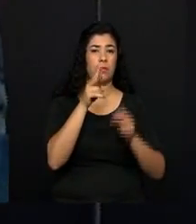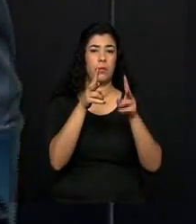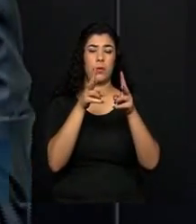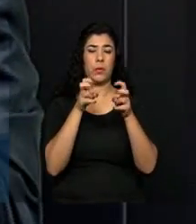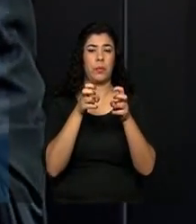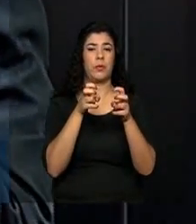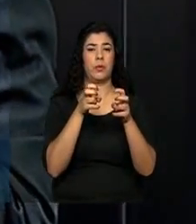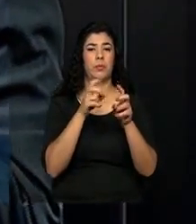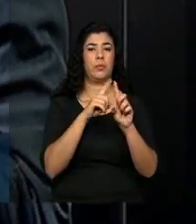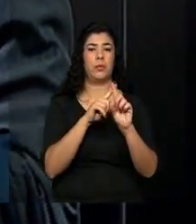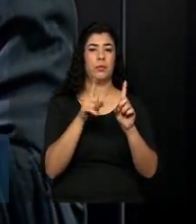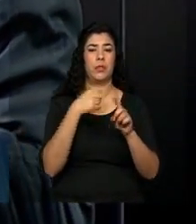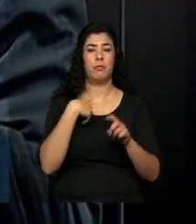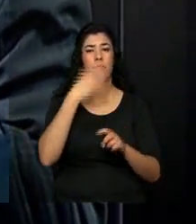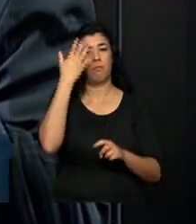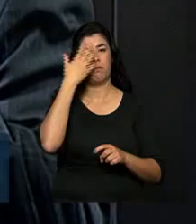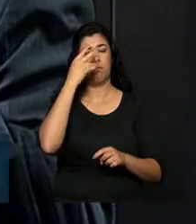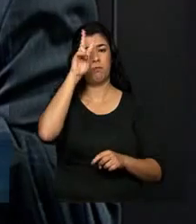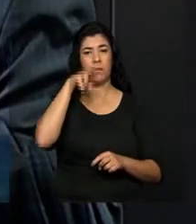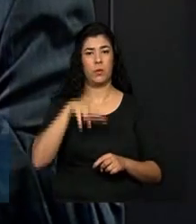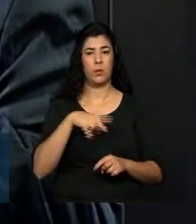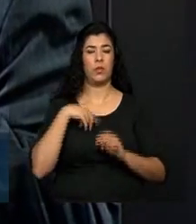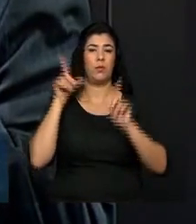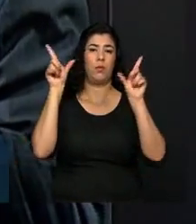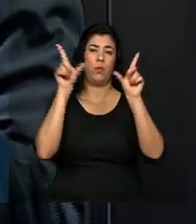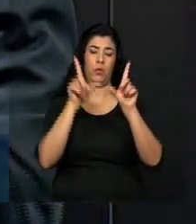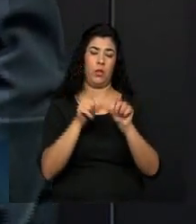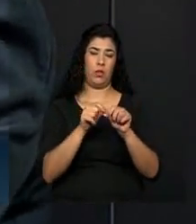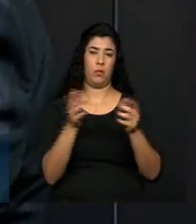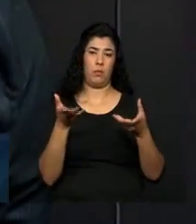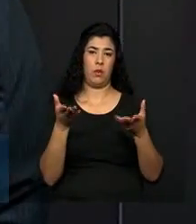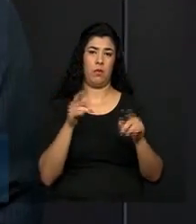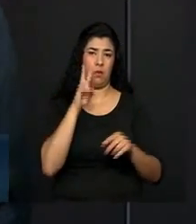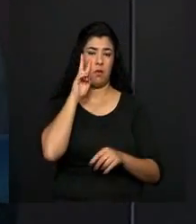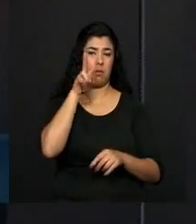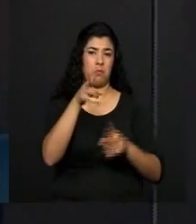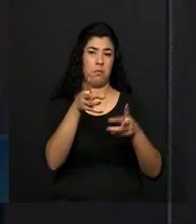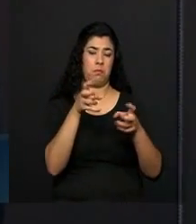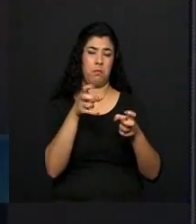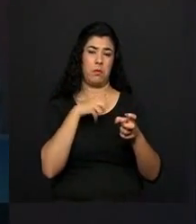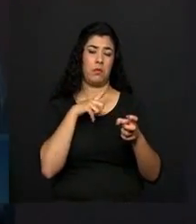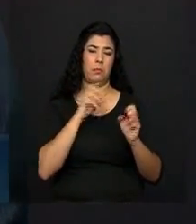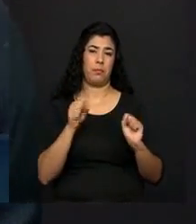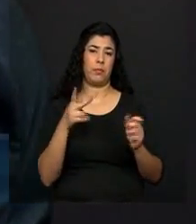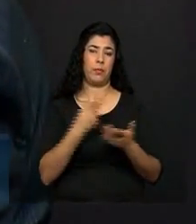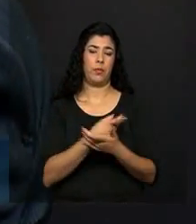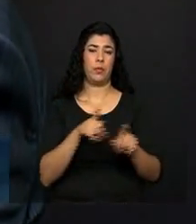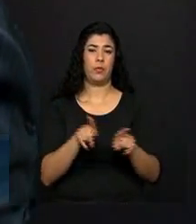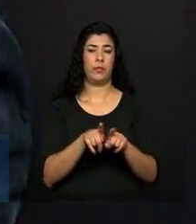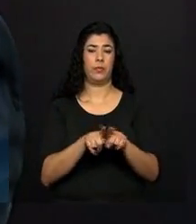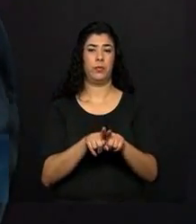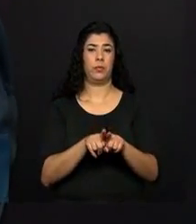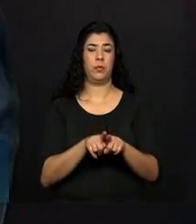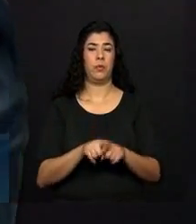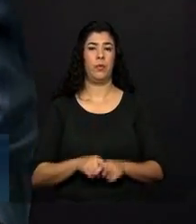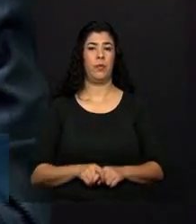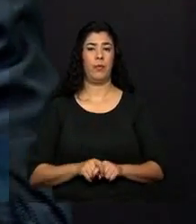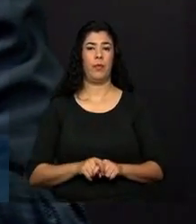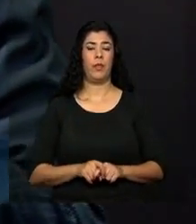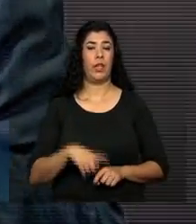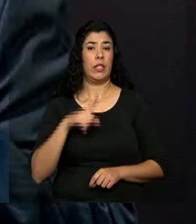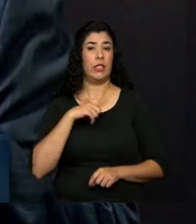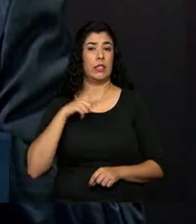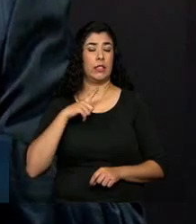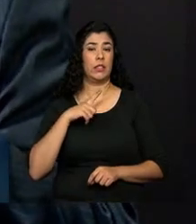percebi não li no release pelo que eu li e não vi mas pode ser que tenha a